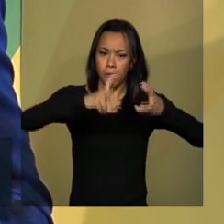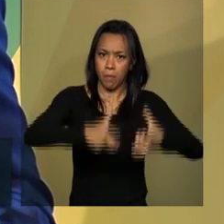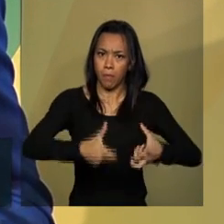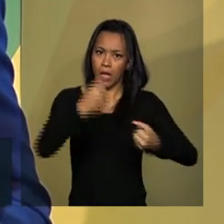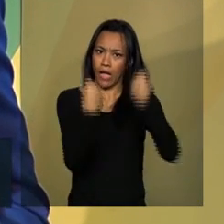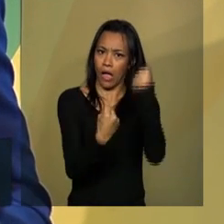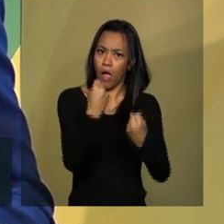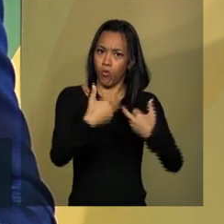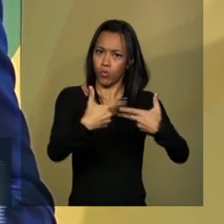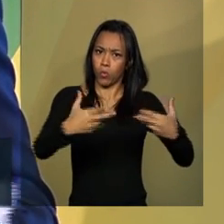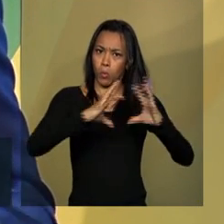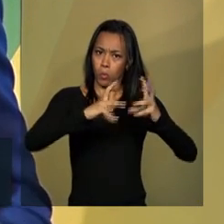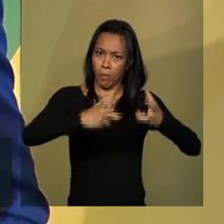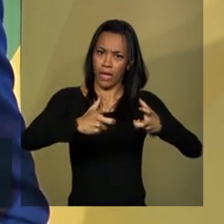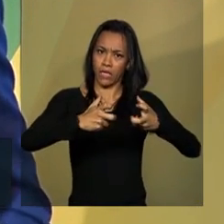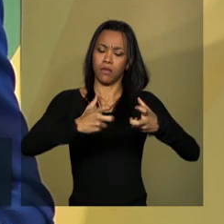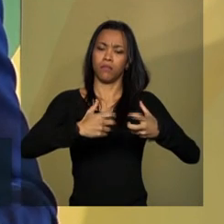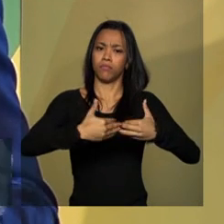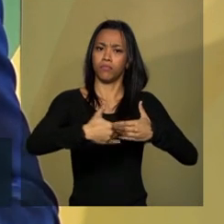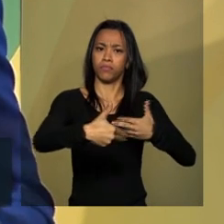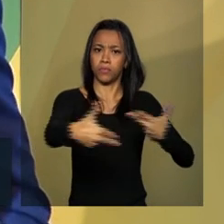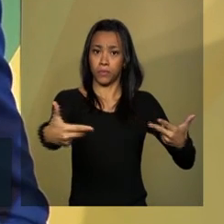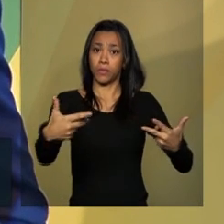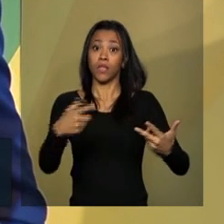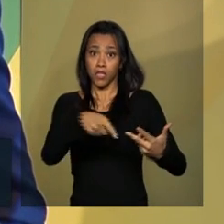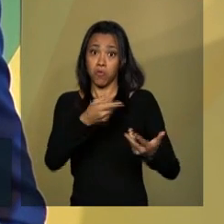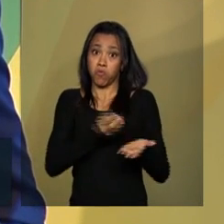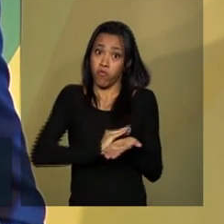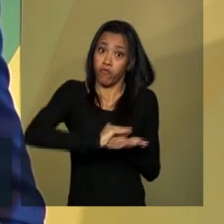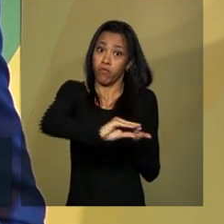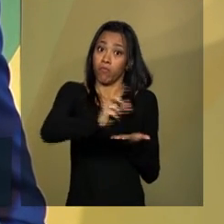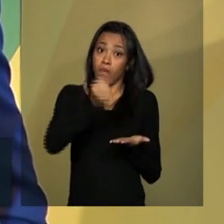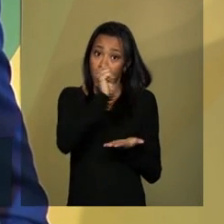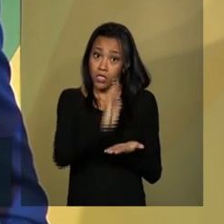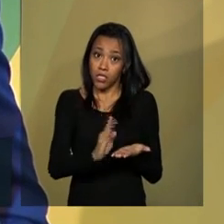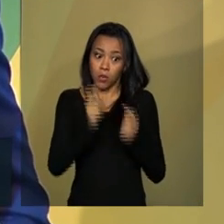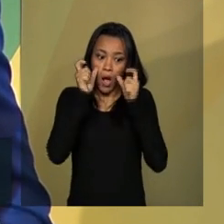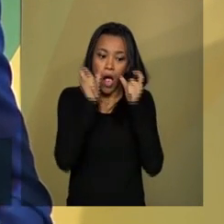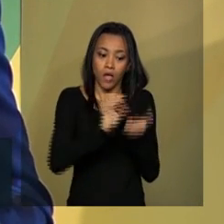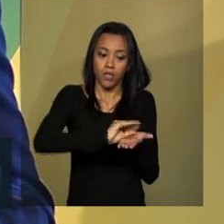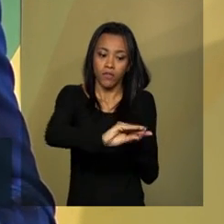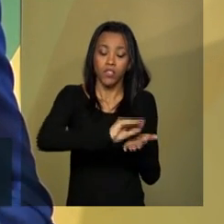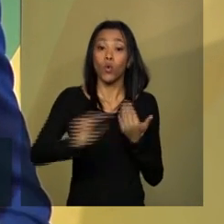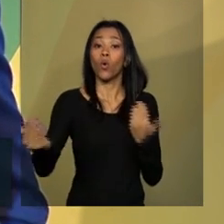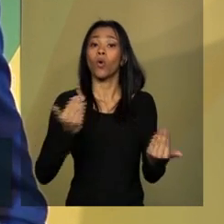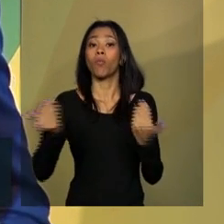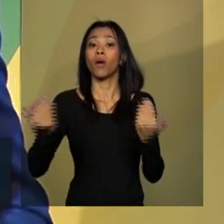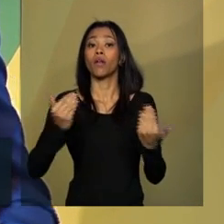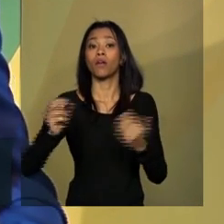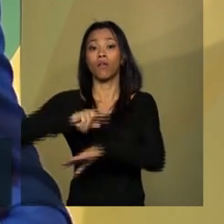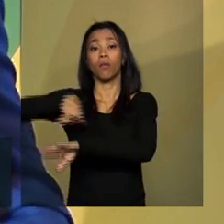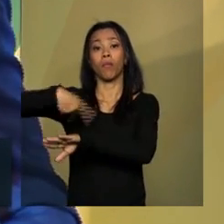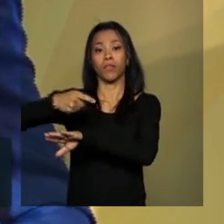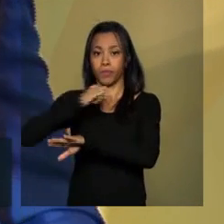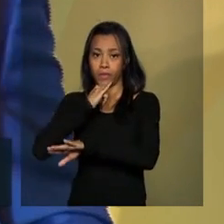verdade, investiu mais perto do que nós vemos de outros mercados emergentes, como o México.